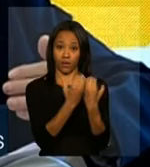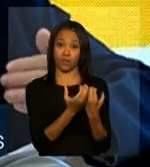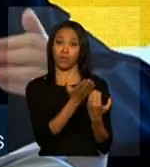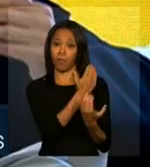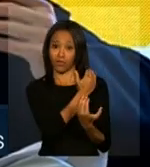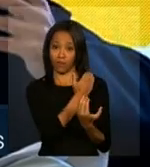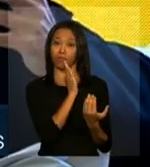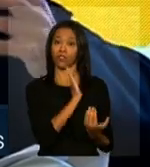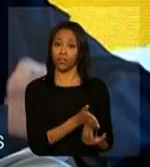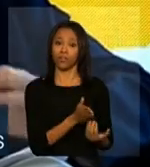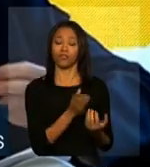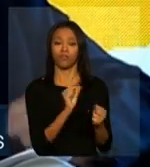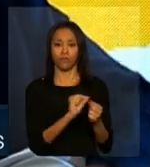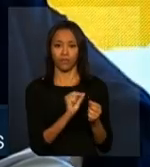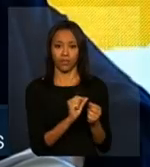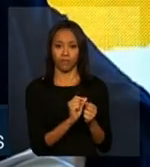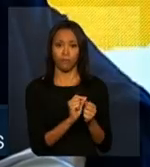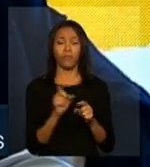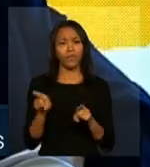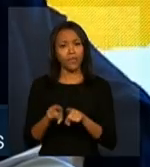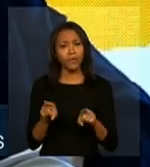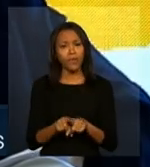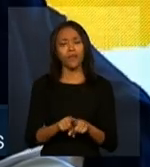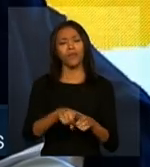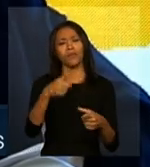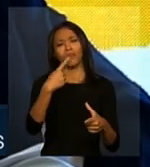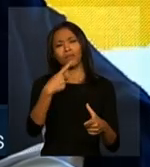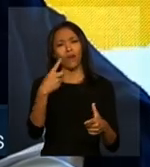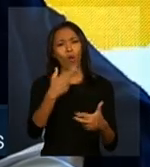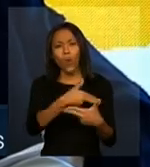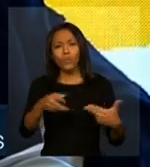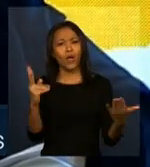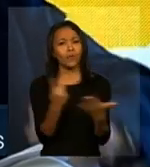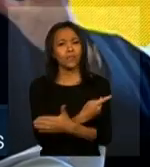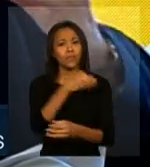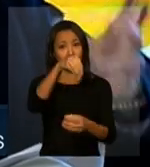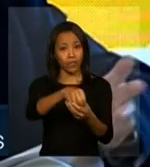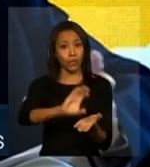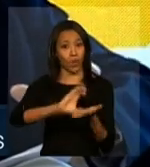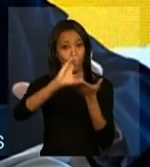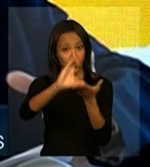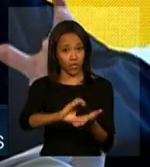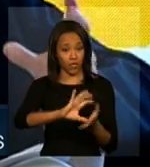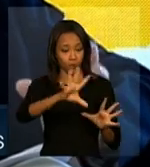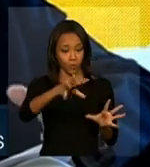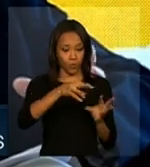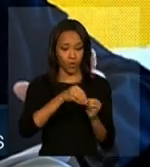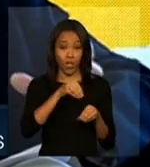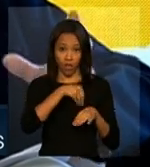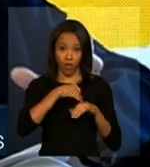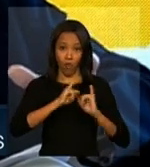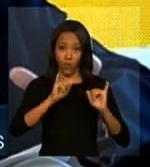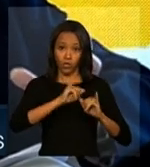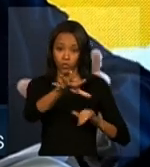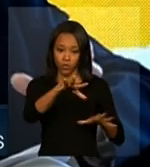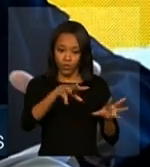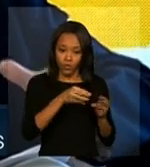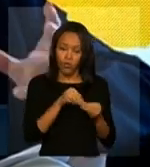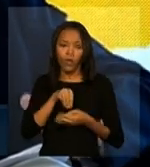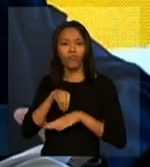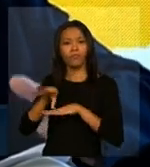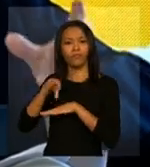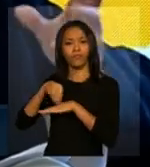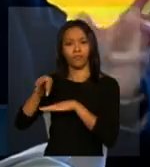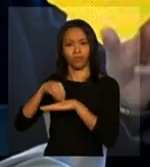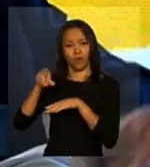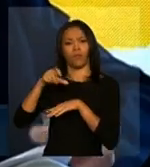realizado, e também do próprio Conselho, eu colocava para o presidente, junto com uma pauta que trazia a alimentação